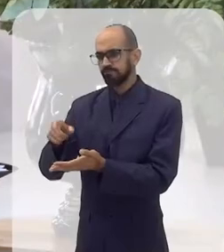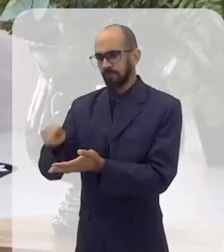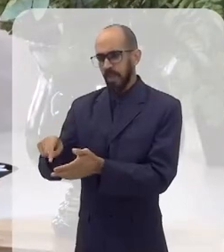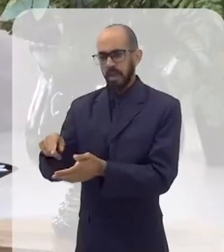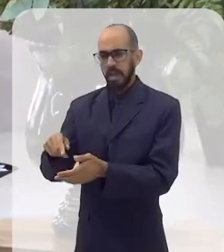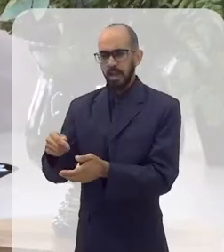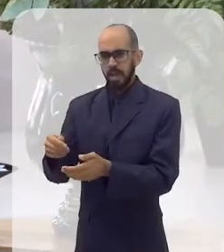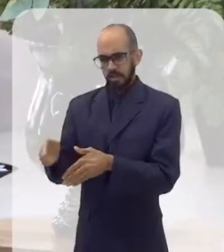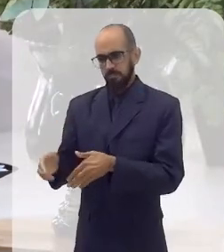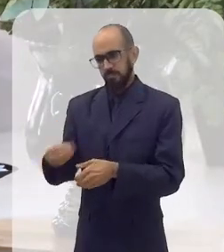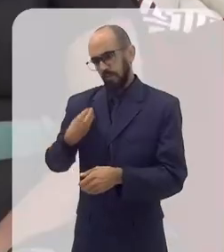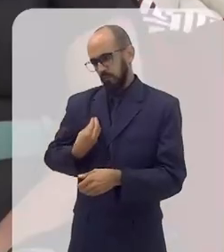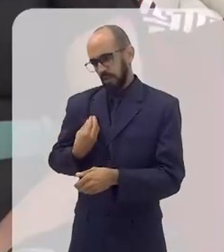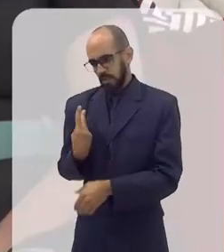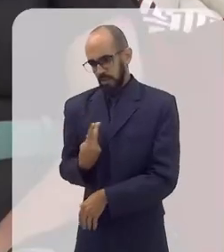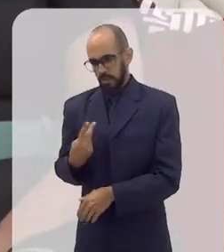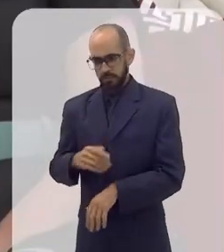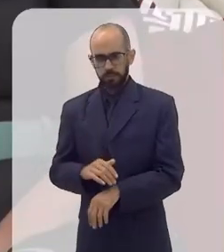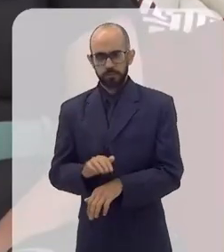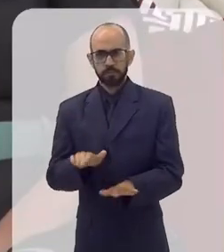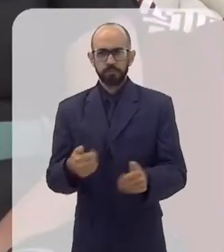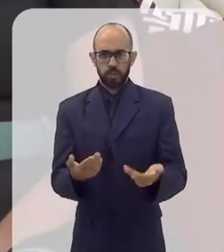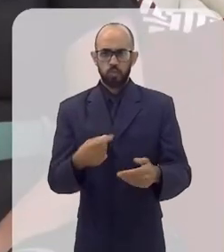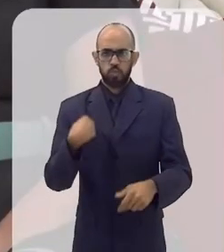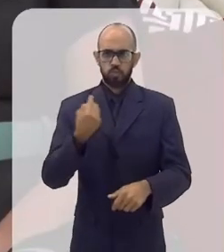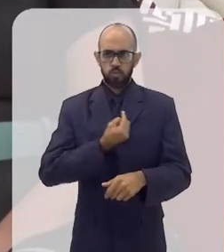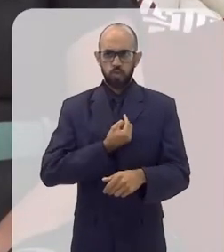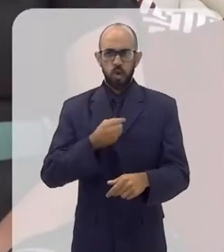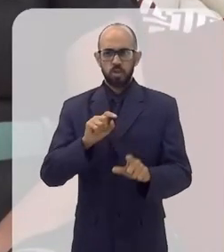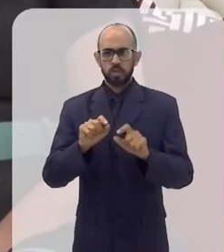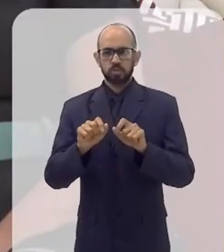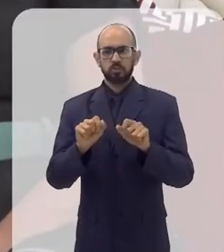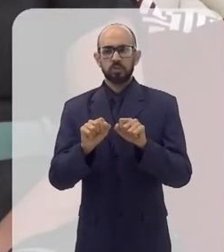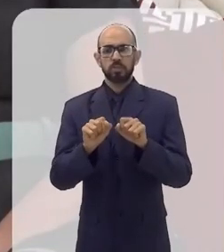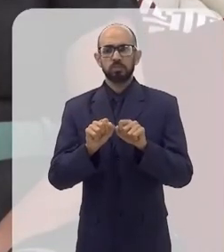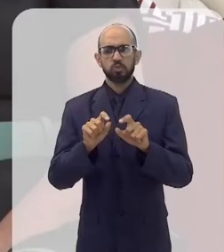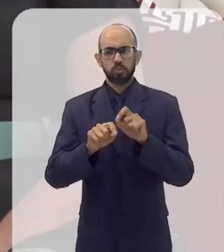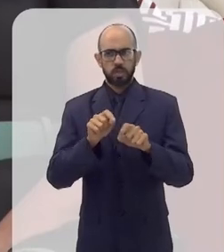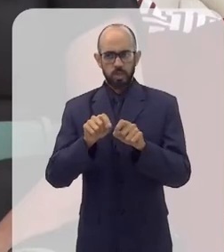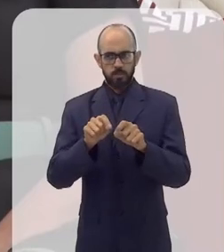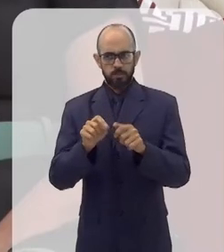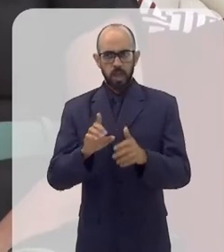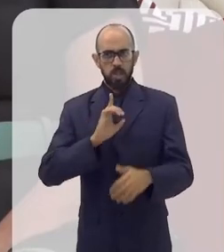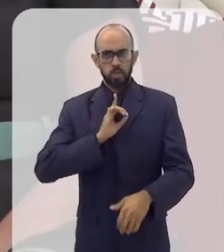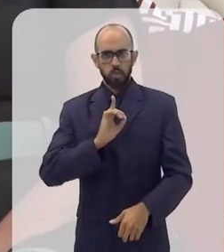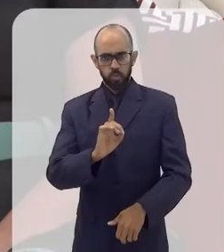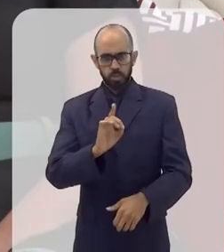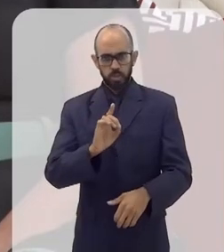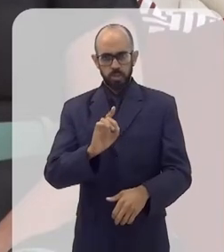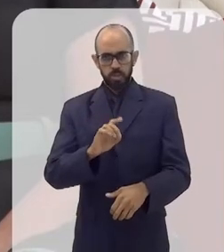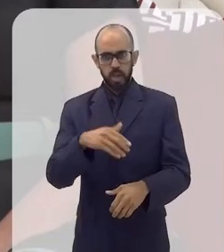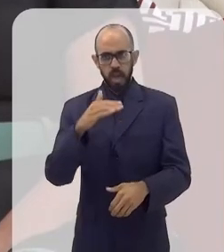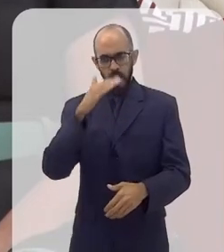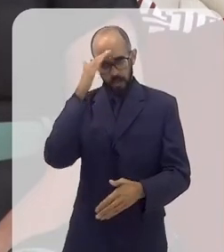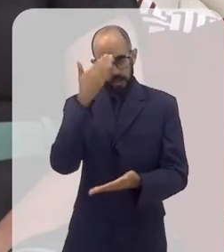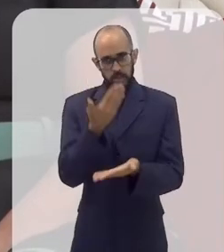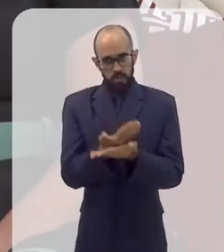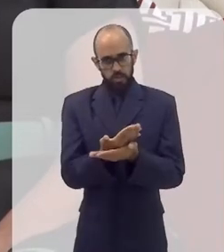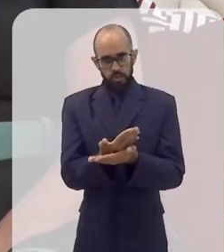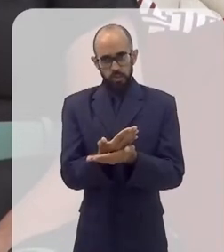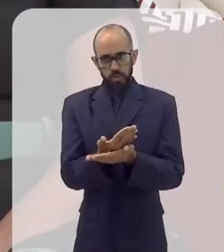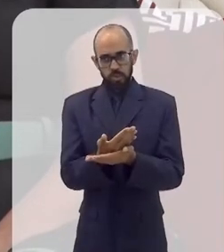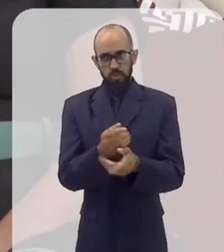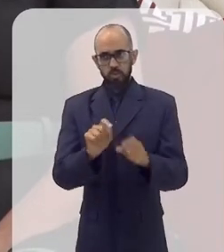tomando? Nós acreditamos, a doutrina da igreja, ela acredita no princípio do